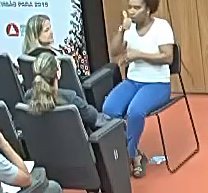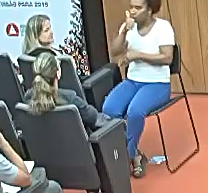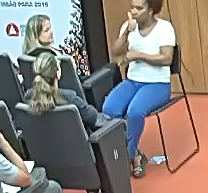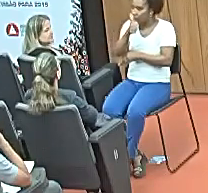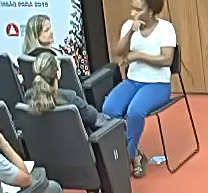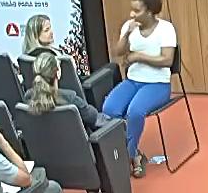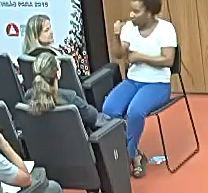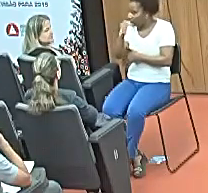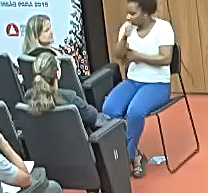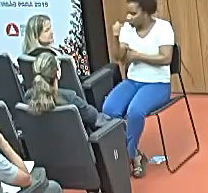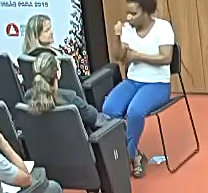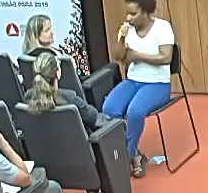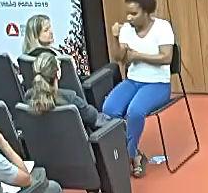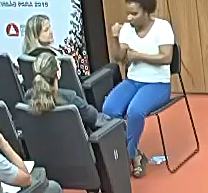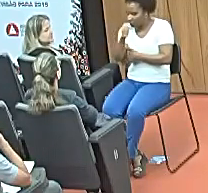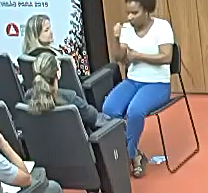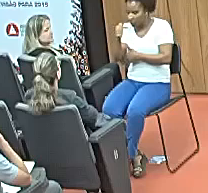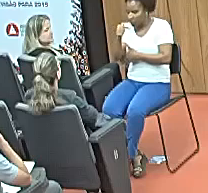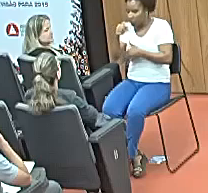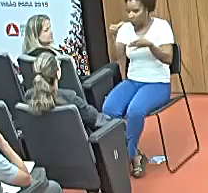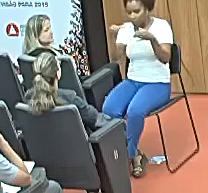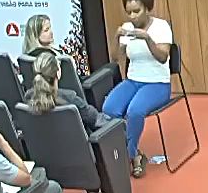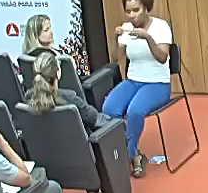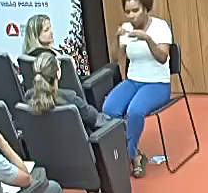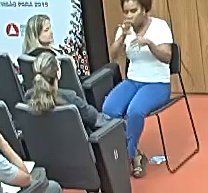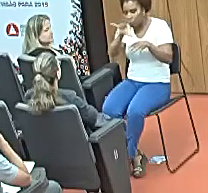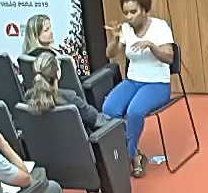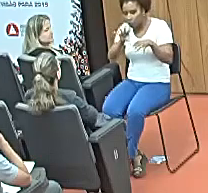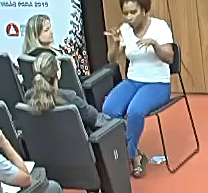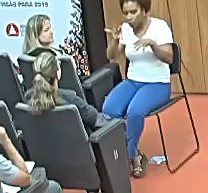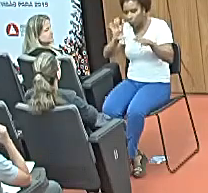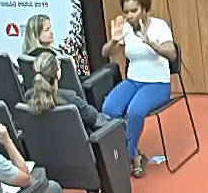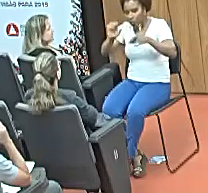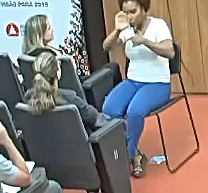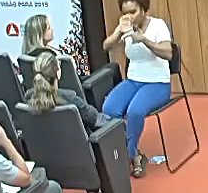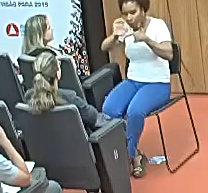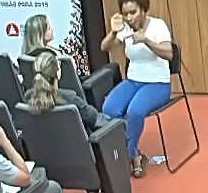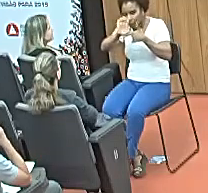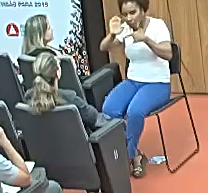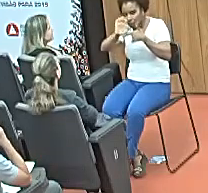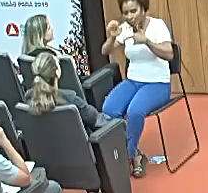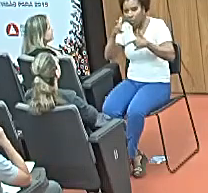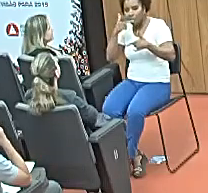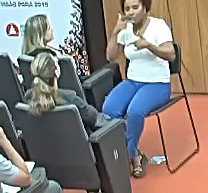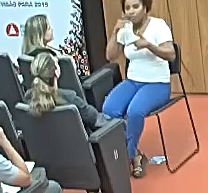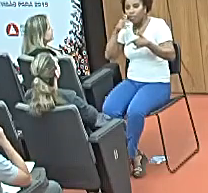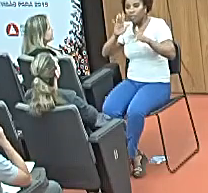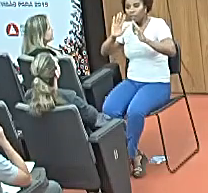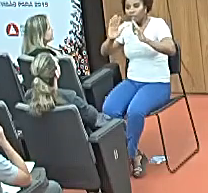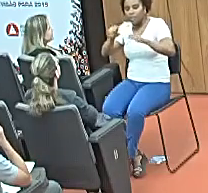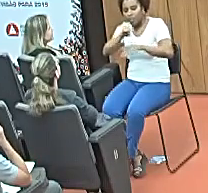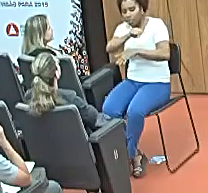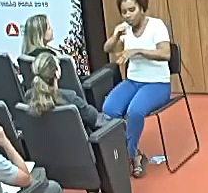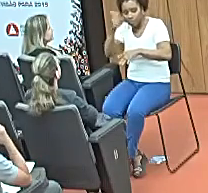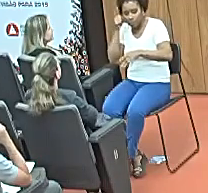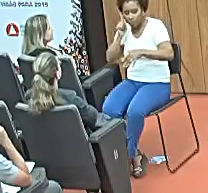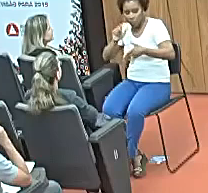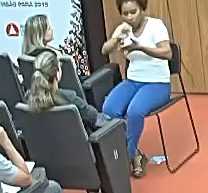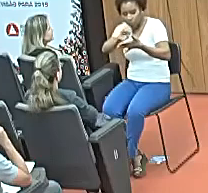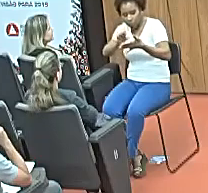efetivar essa ação é insuficiente para o desenvolvimento dessas dessas atividades do conselho